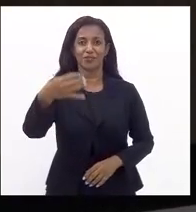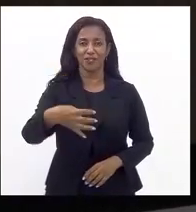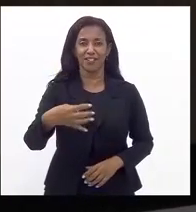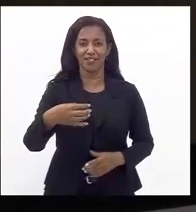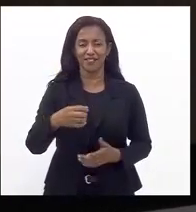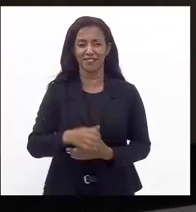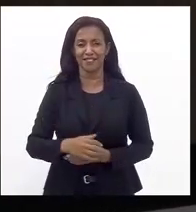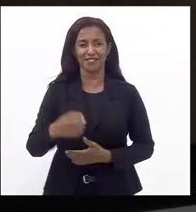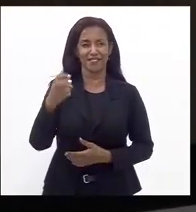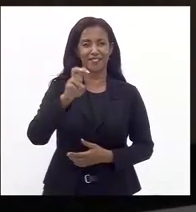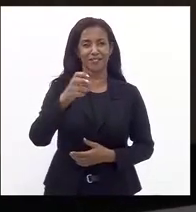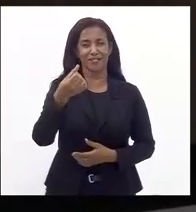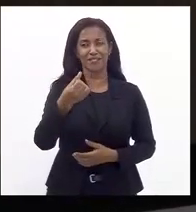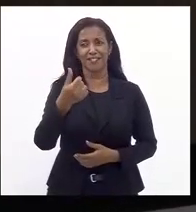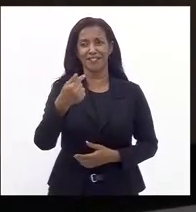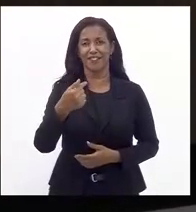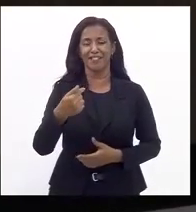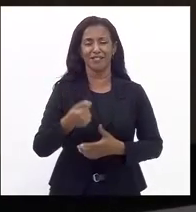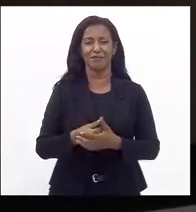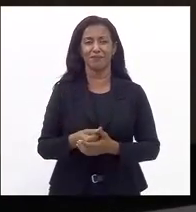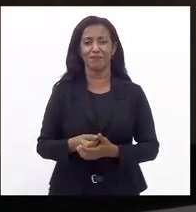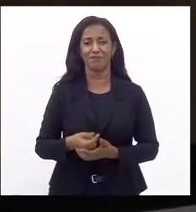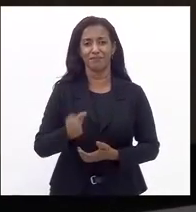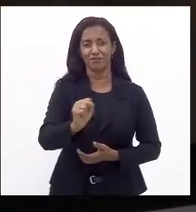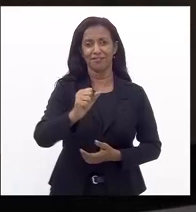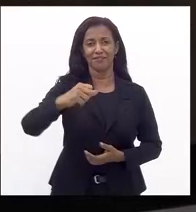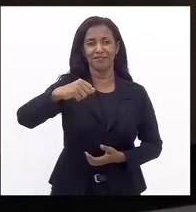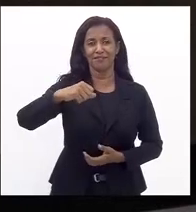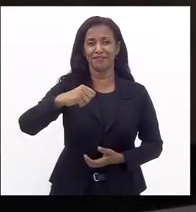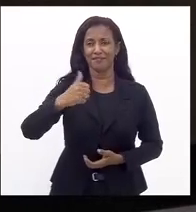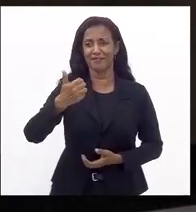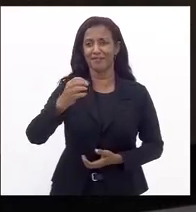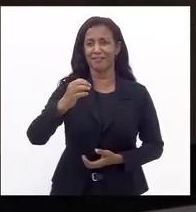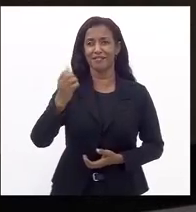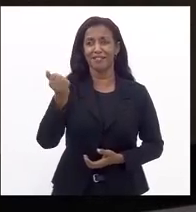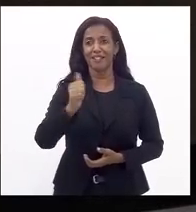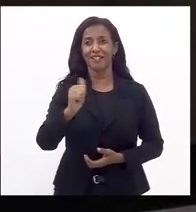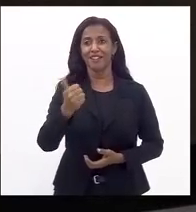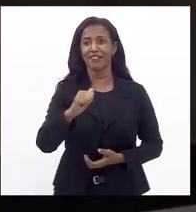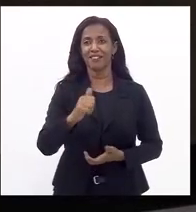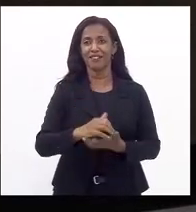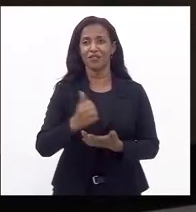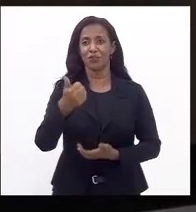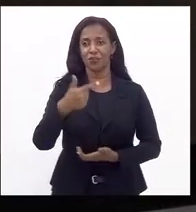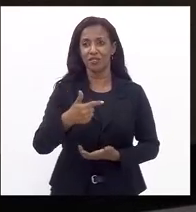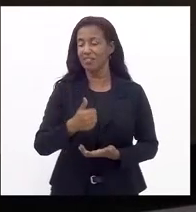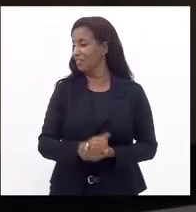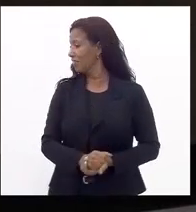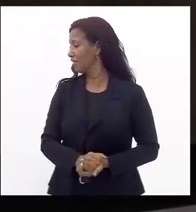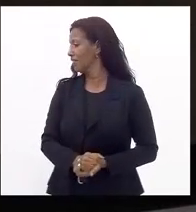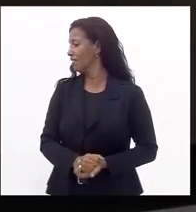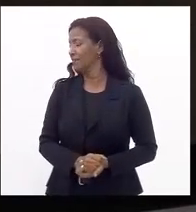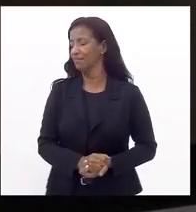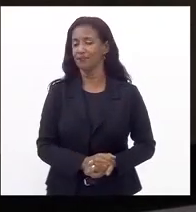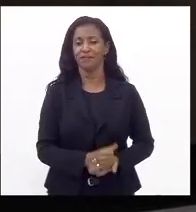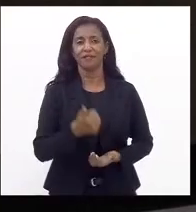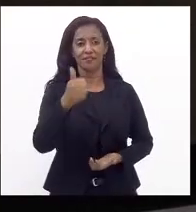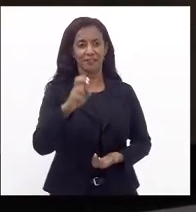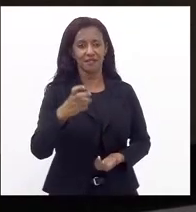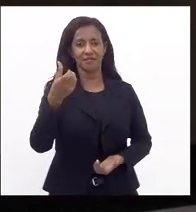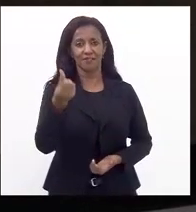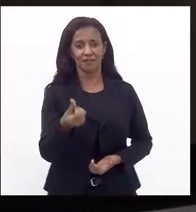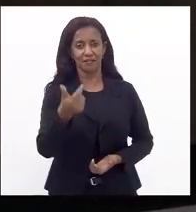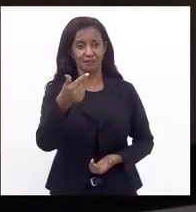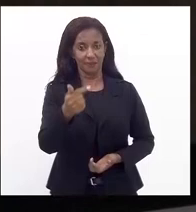4 5 6 7 8 9 10 11 12 15